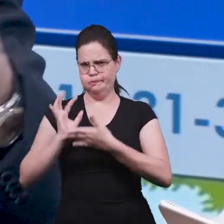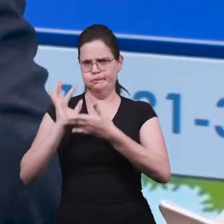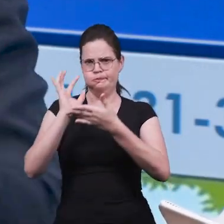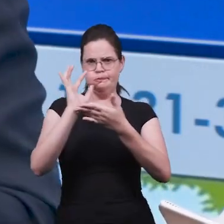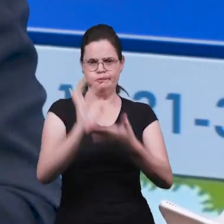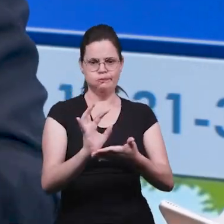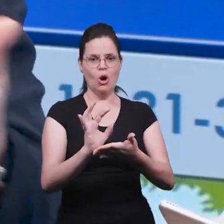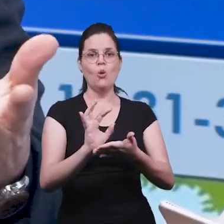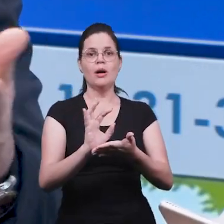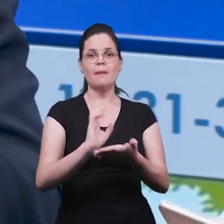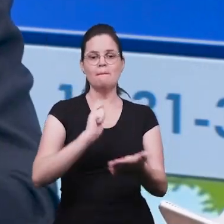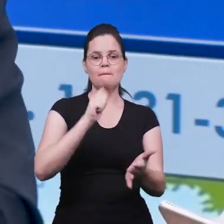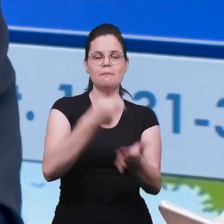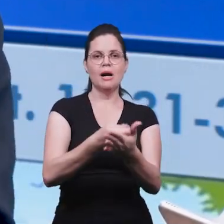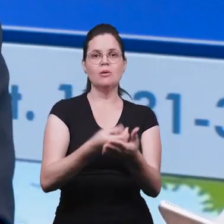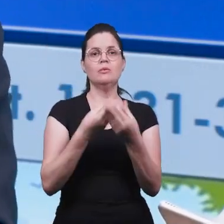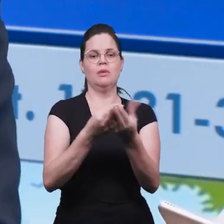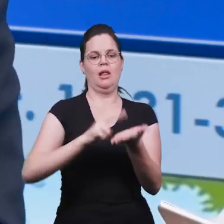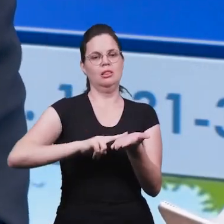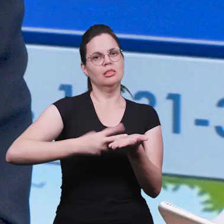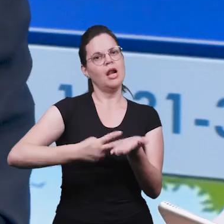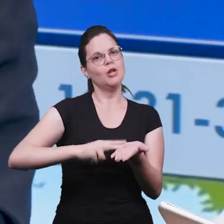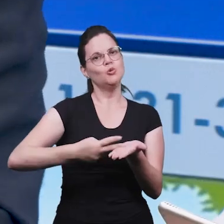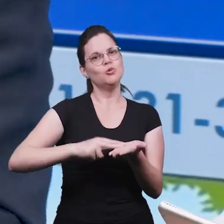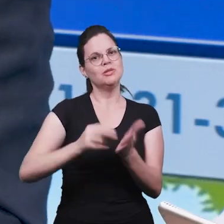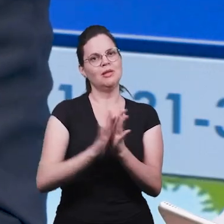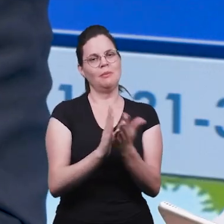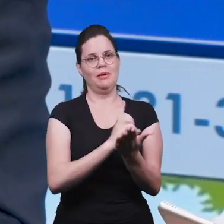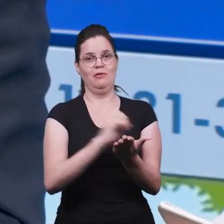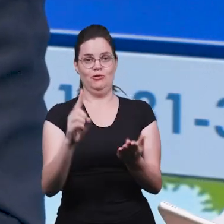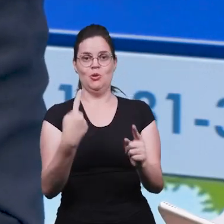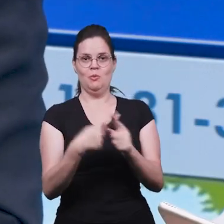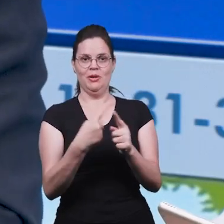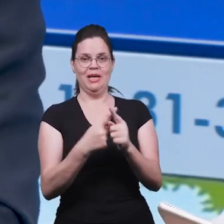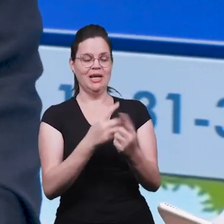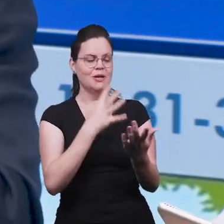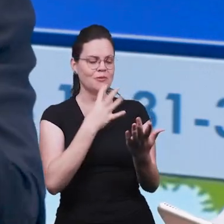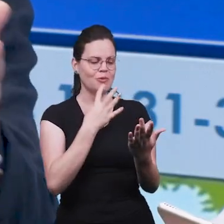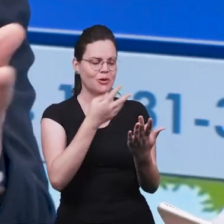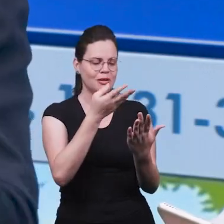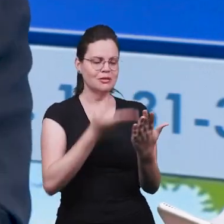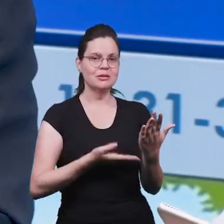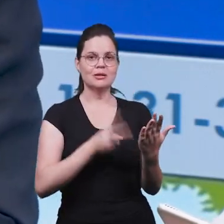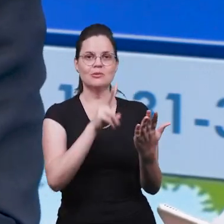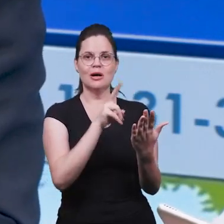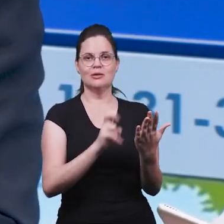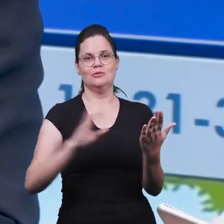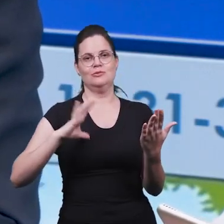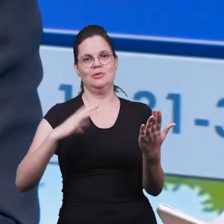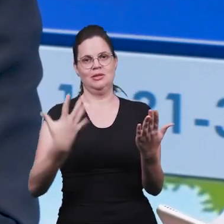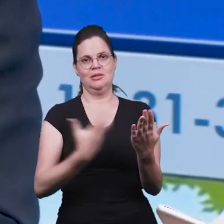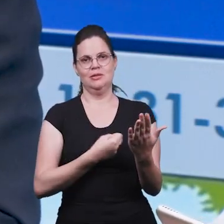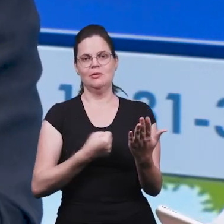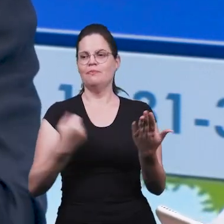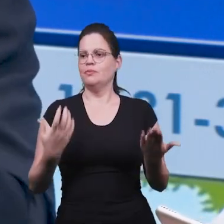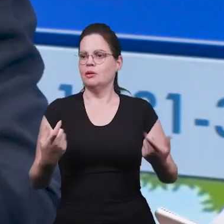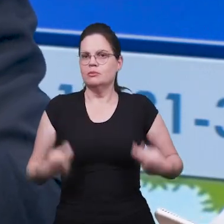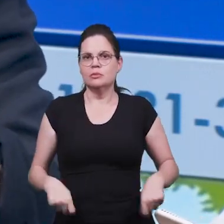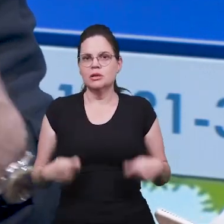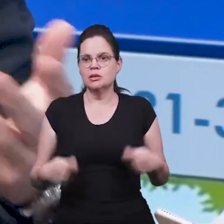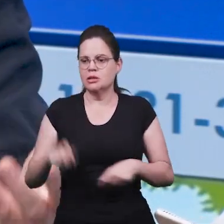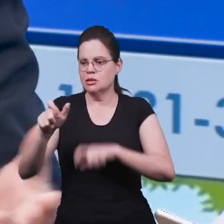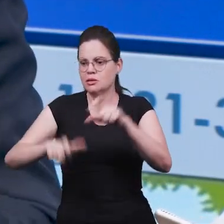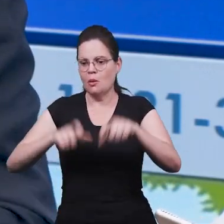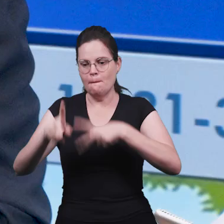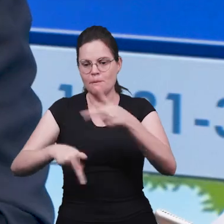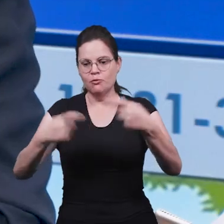Vamos traduzir a Bíblia, porque ele conheceu, né, uma parte da Bíblia sobre a salvação, E ele disse, as pessoas